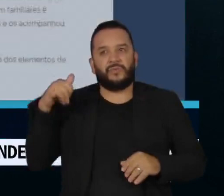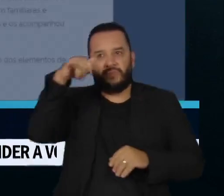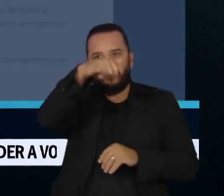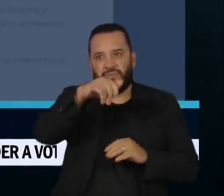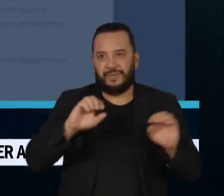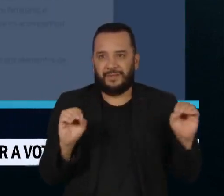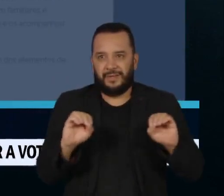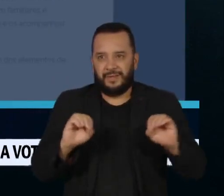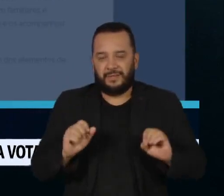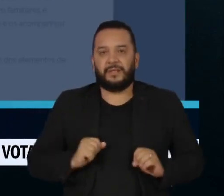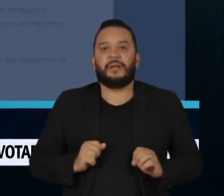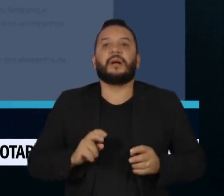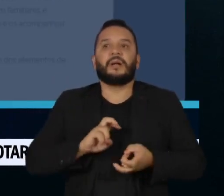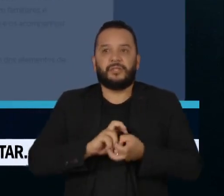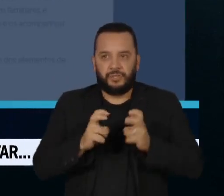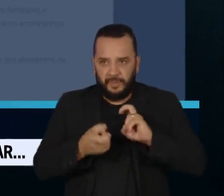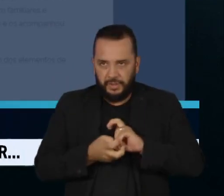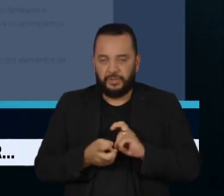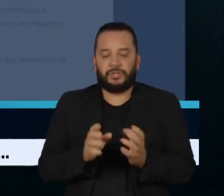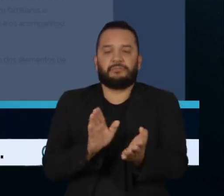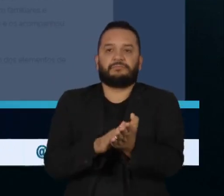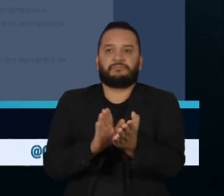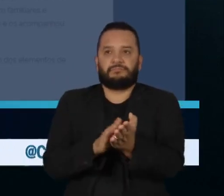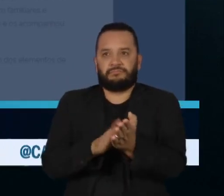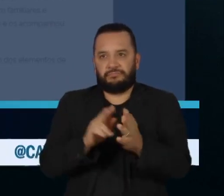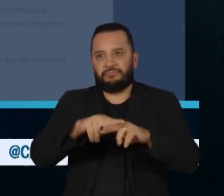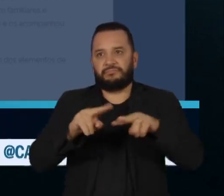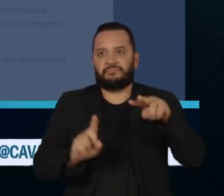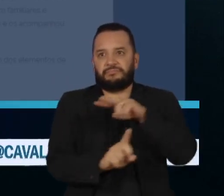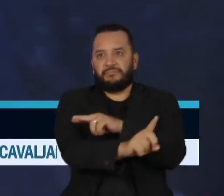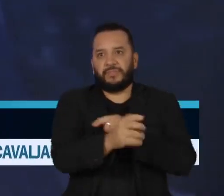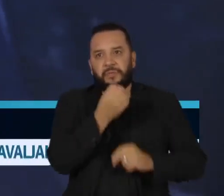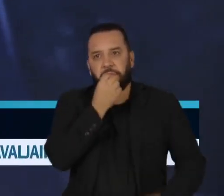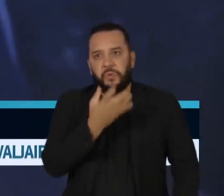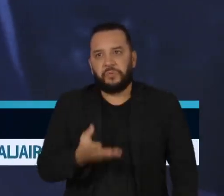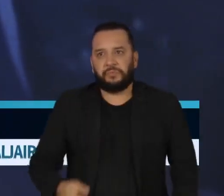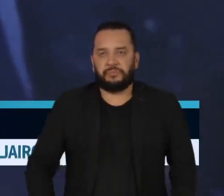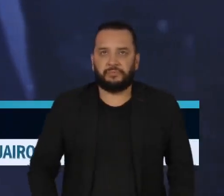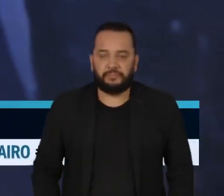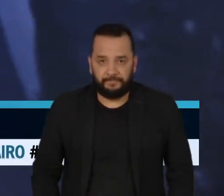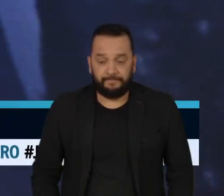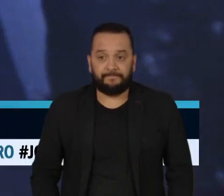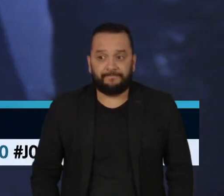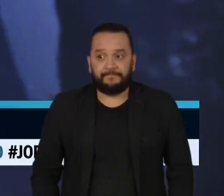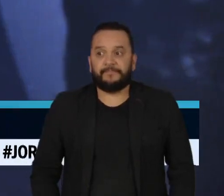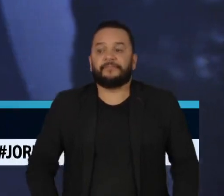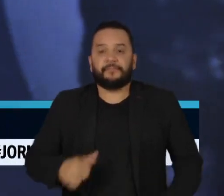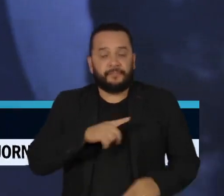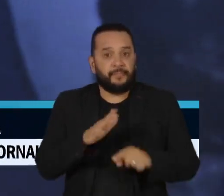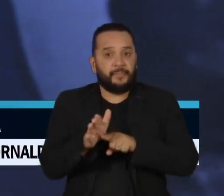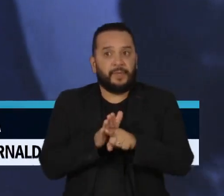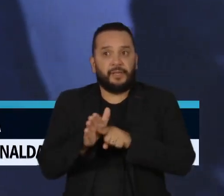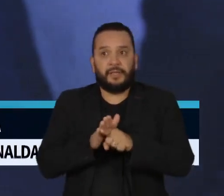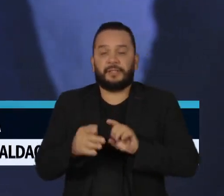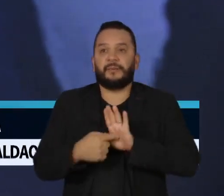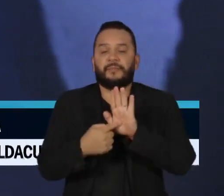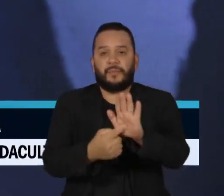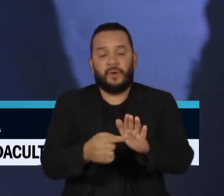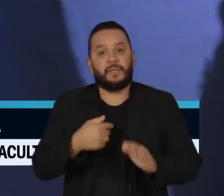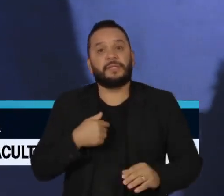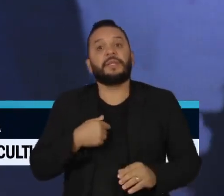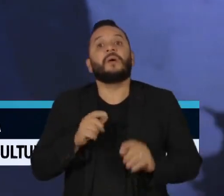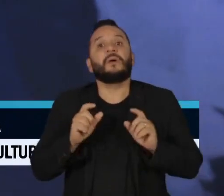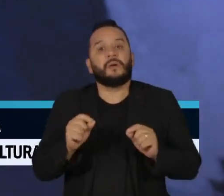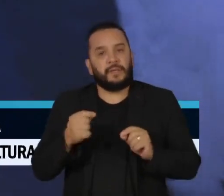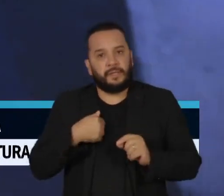nota, o Itamaraty celebrou a liberação das turistas brasileiras. Um levantamento revela que 1/3 da